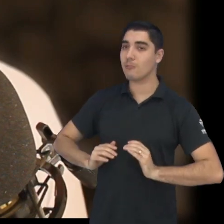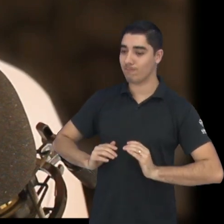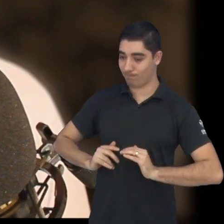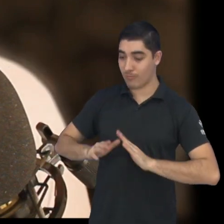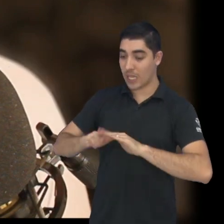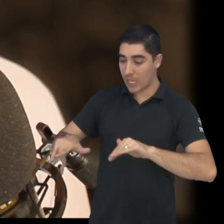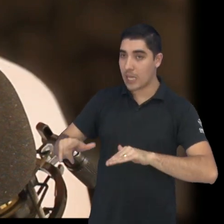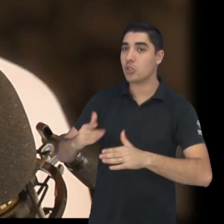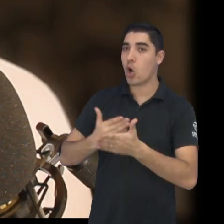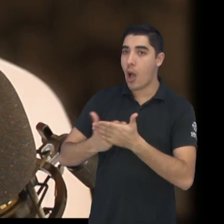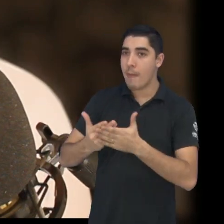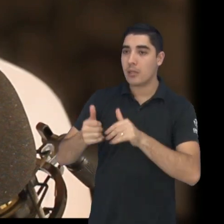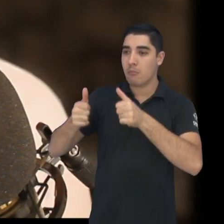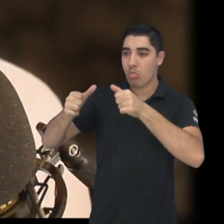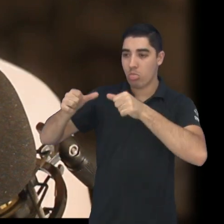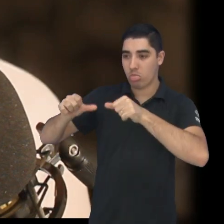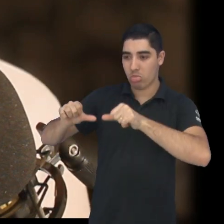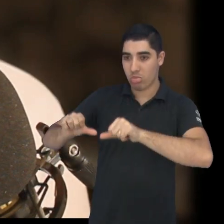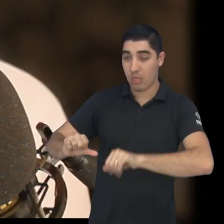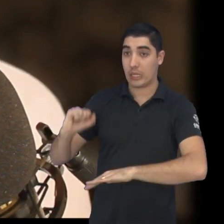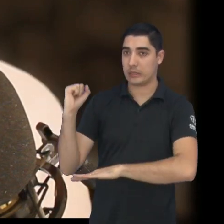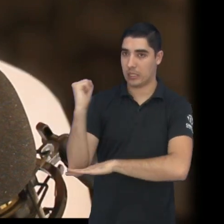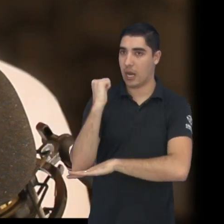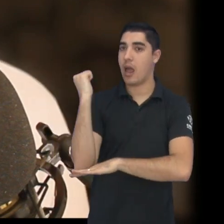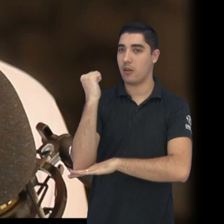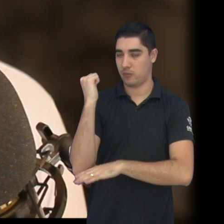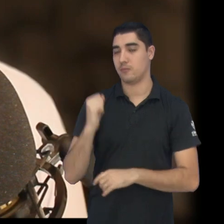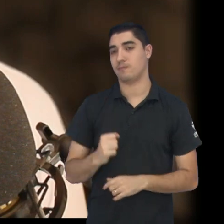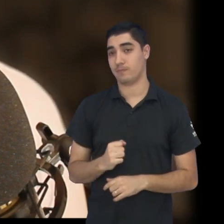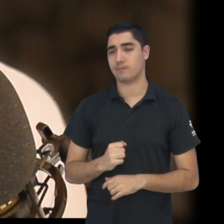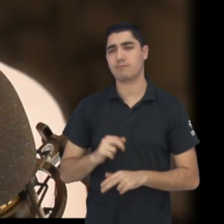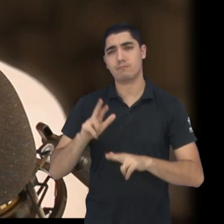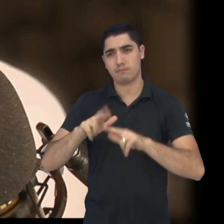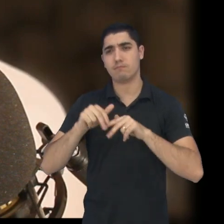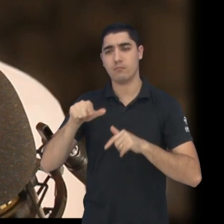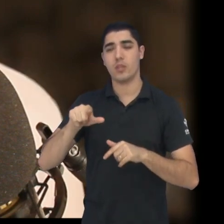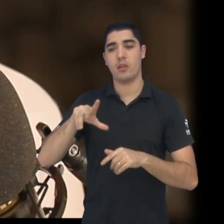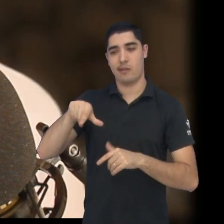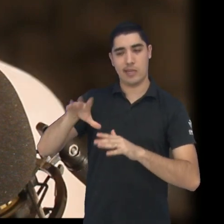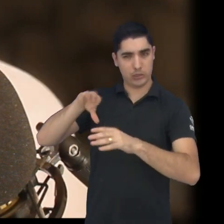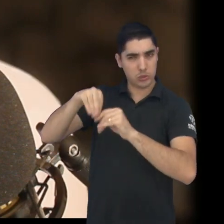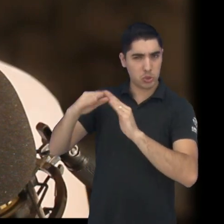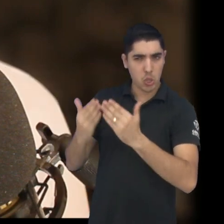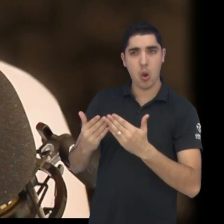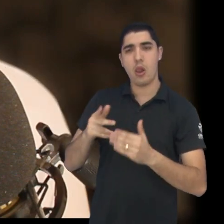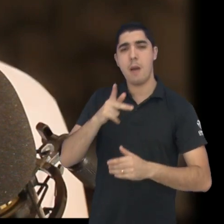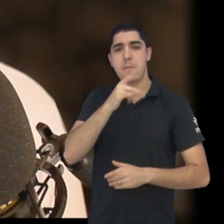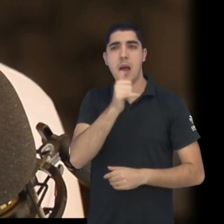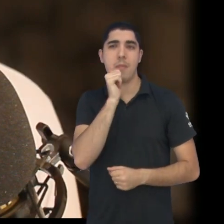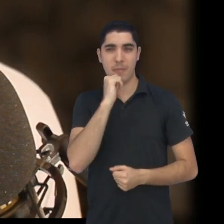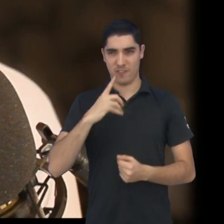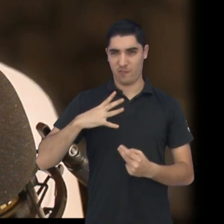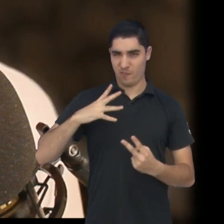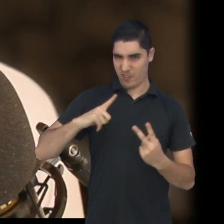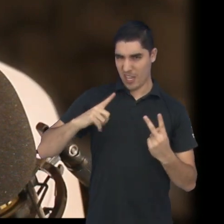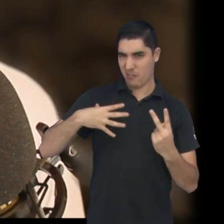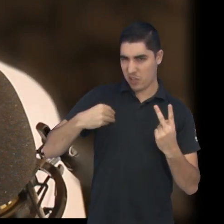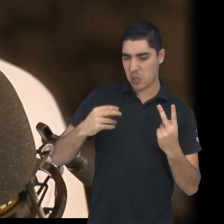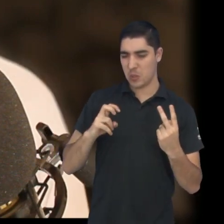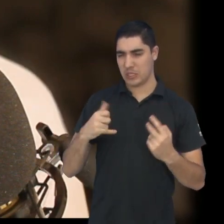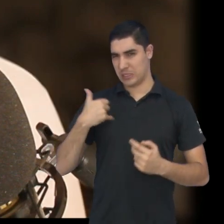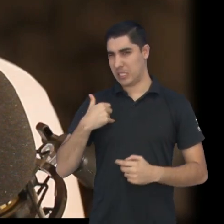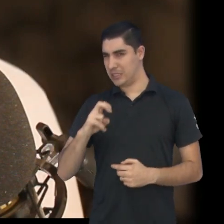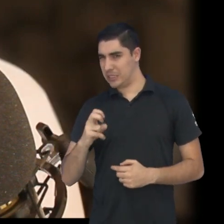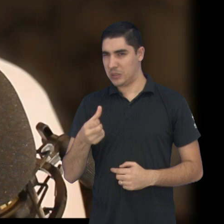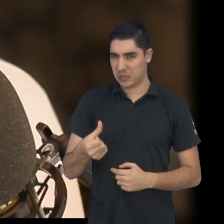escolas, os pais, de pais e mães, geralmente de 5, 6 anos de idade, eles ainda não estão preocupados, mas os